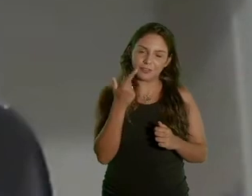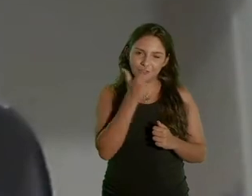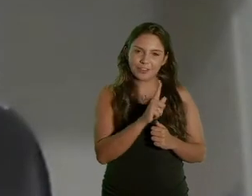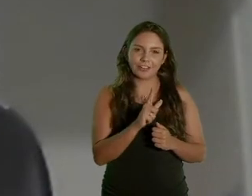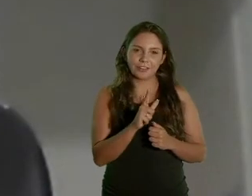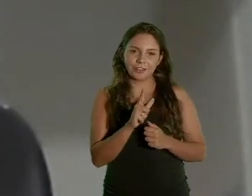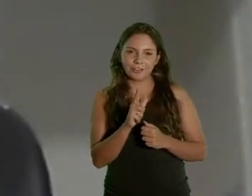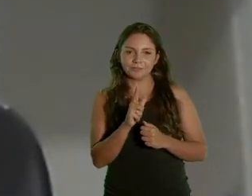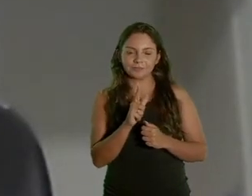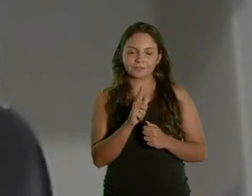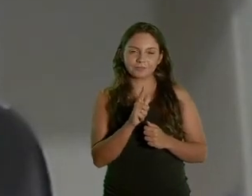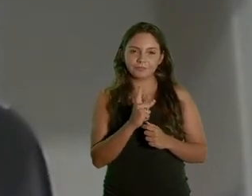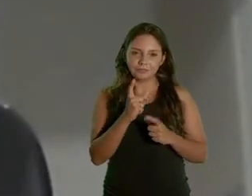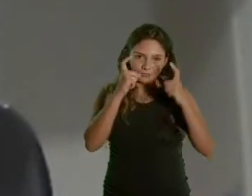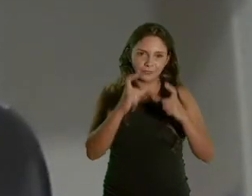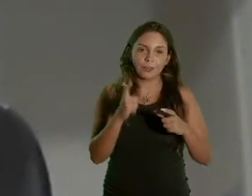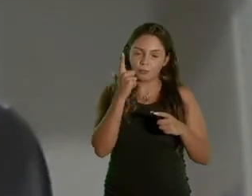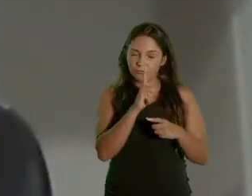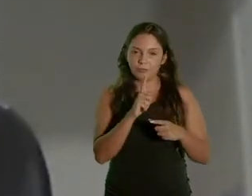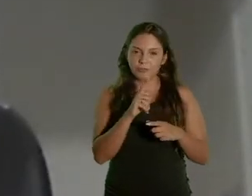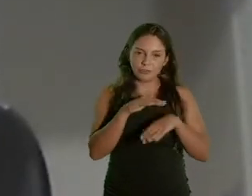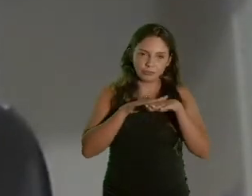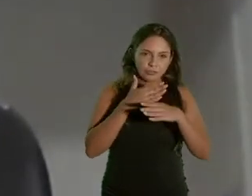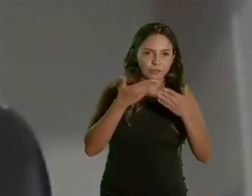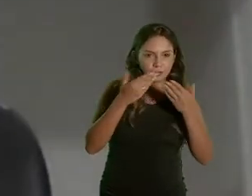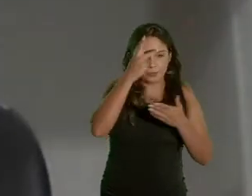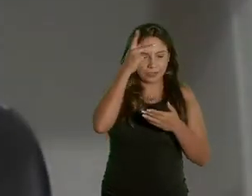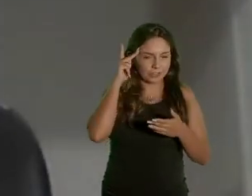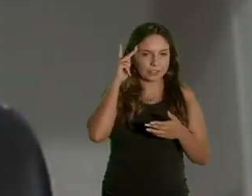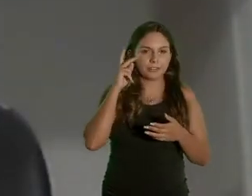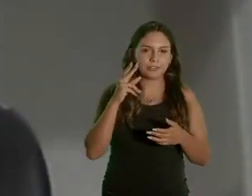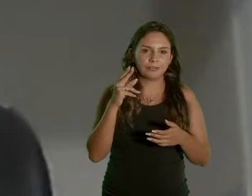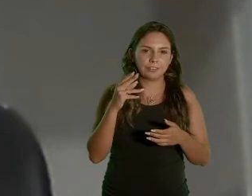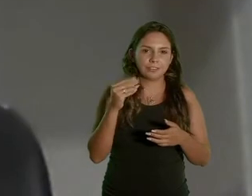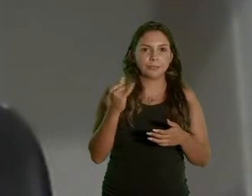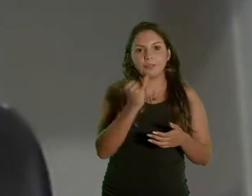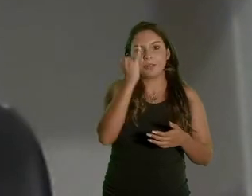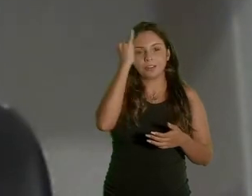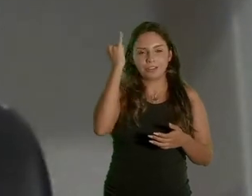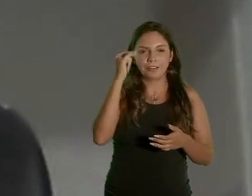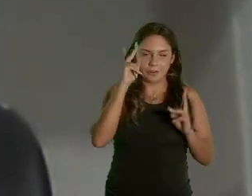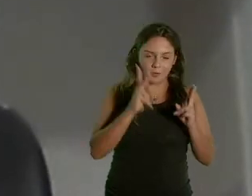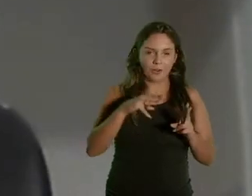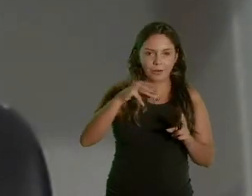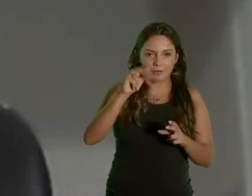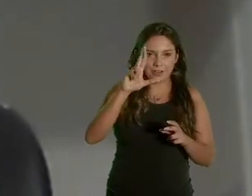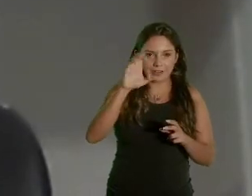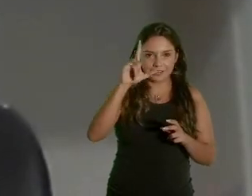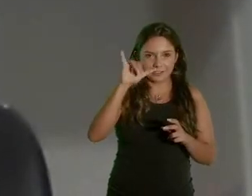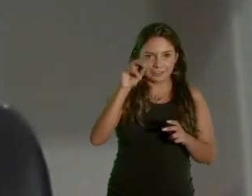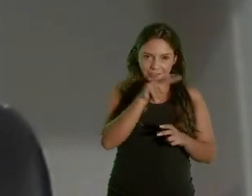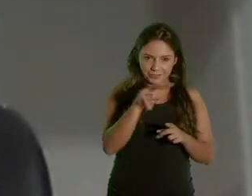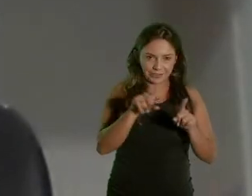me colocar num patamar de conversa com pessoas tão incríveis assim como o Marcelino e também como vocês